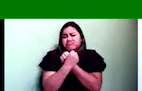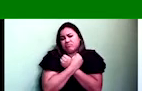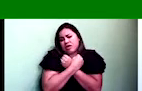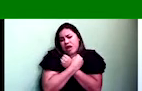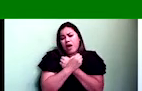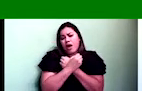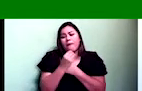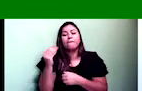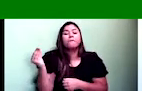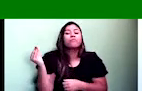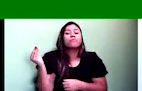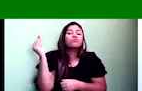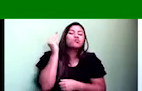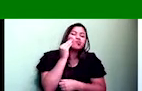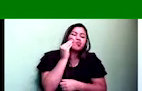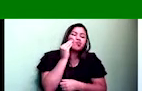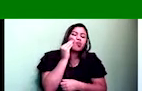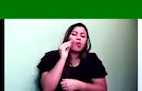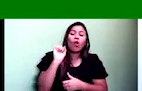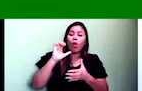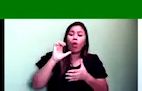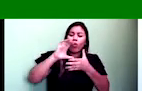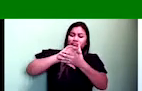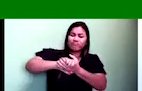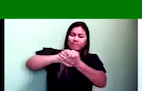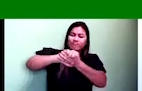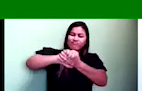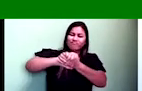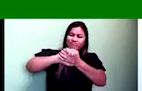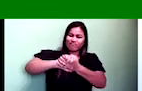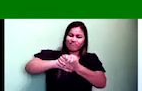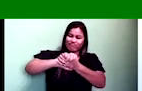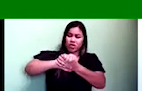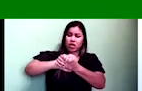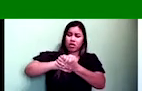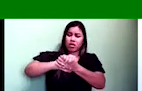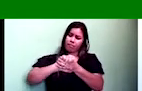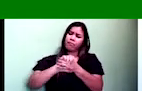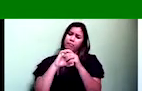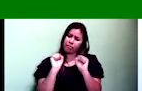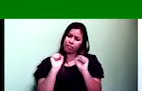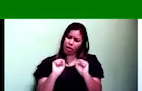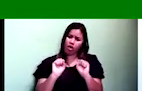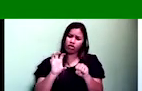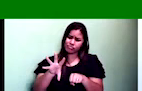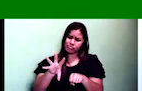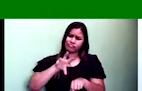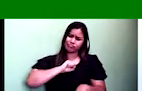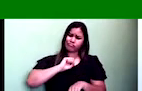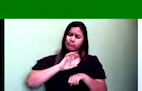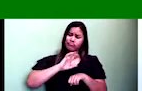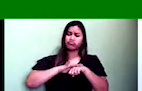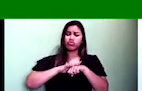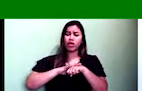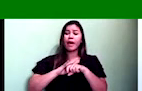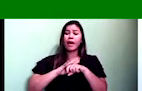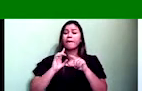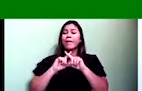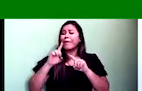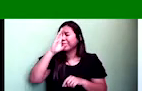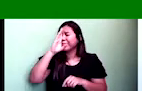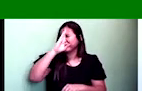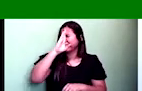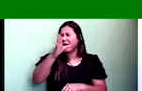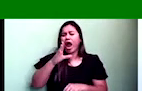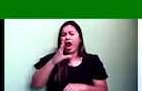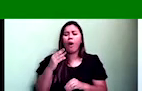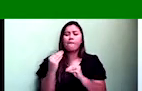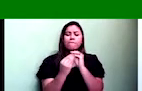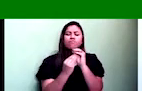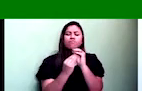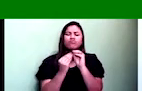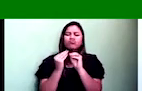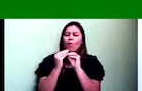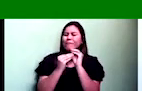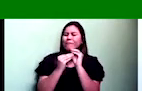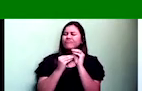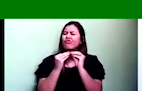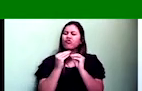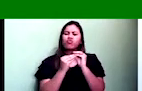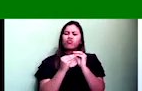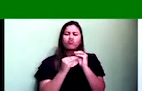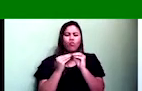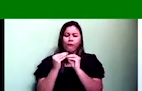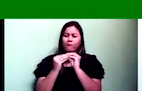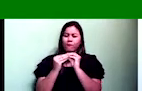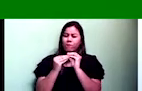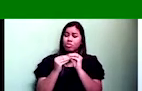mas principalmente no beijo, com troca de secreções, de saliva, já é